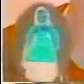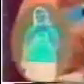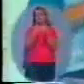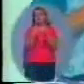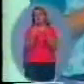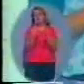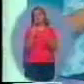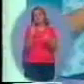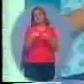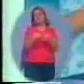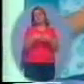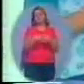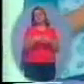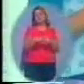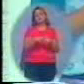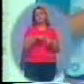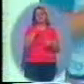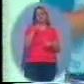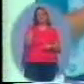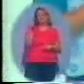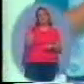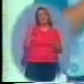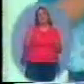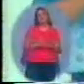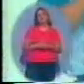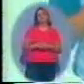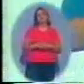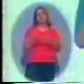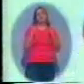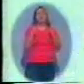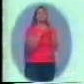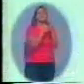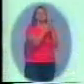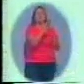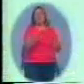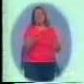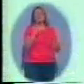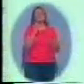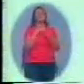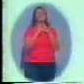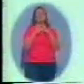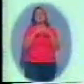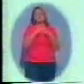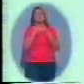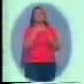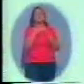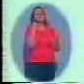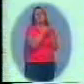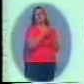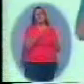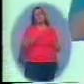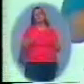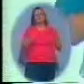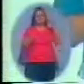Esse é o melhor argumento. Não adianta. Você é mais fraco, como é que você vai enfiar a mão na cara? Tanta vontade que eu tinha. Mas eu não posso.